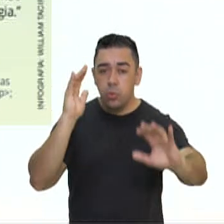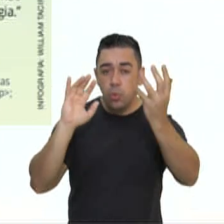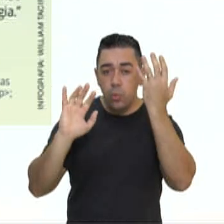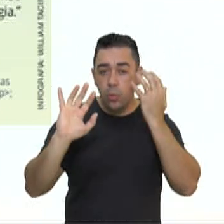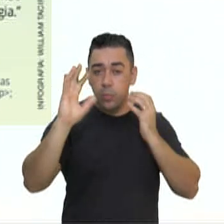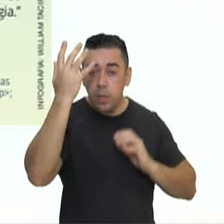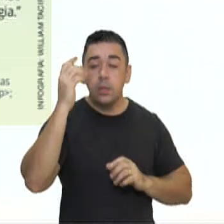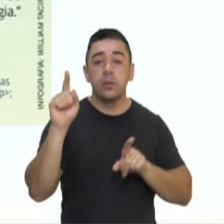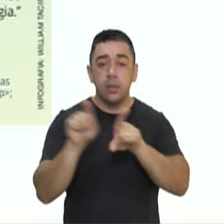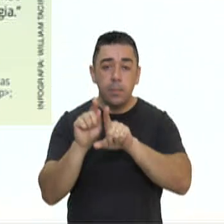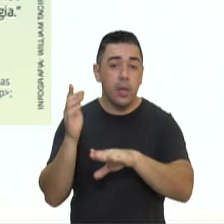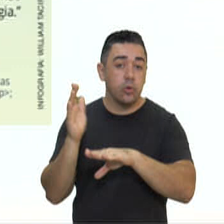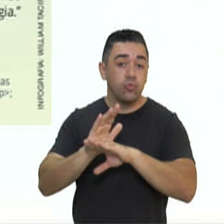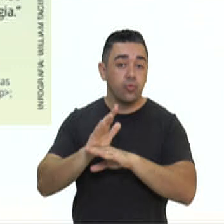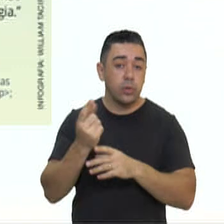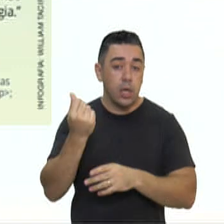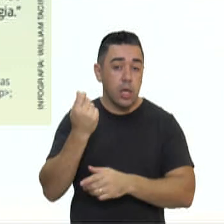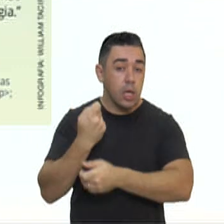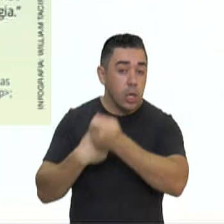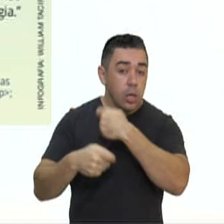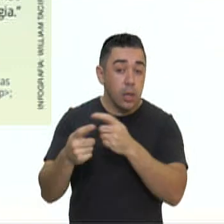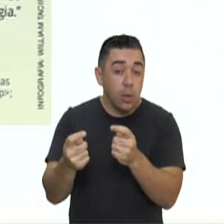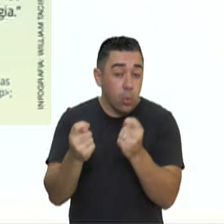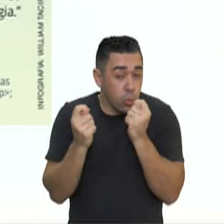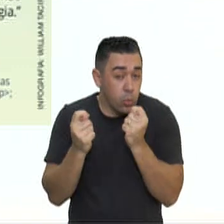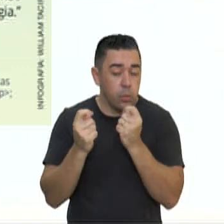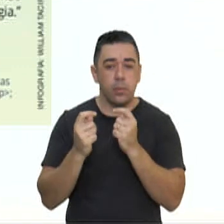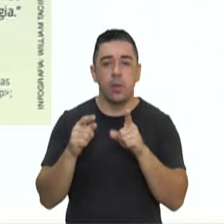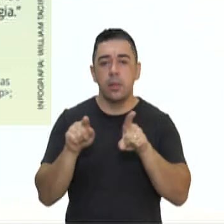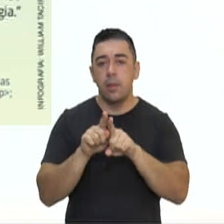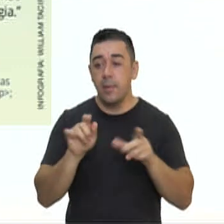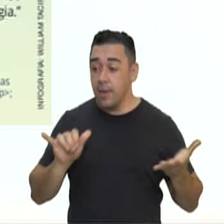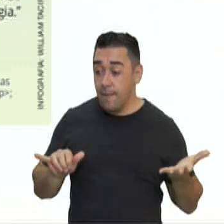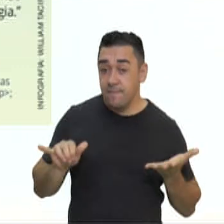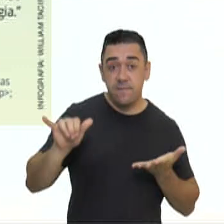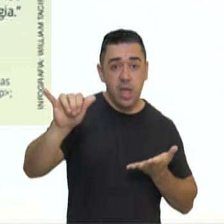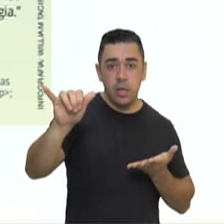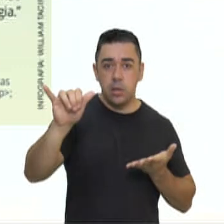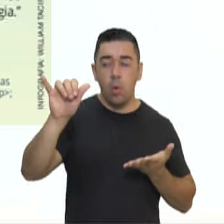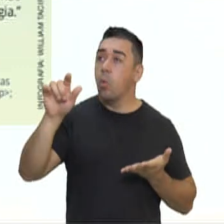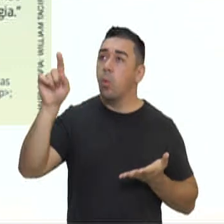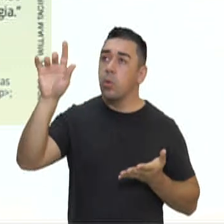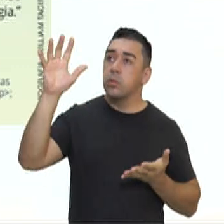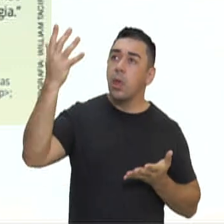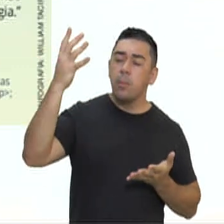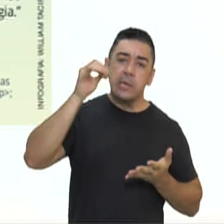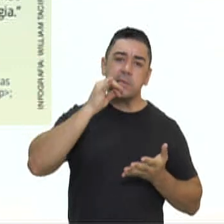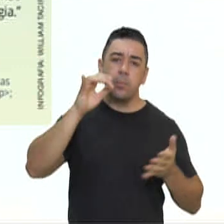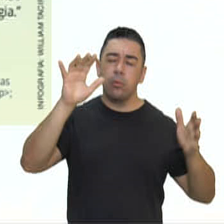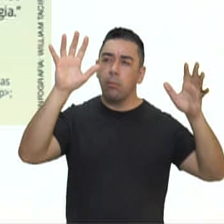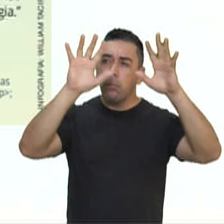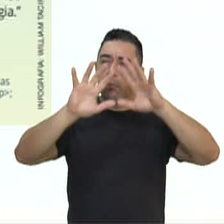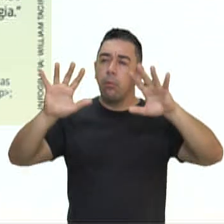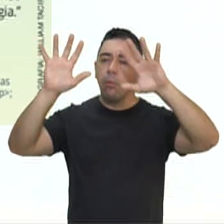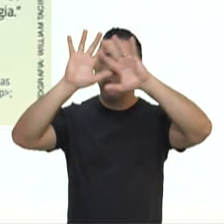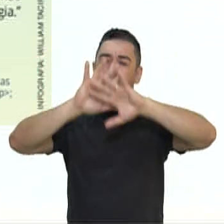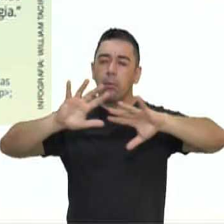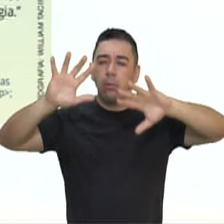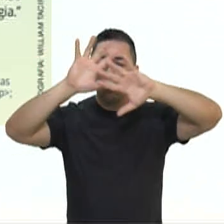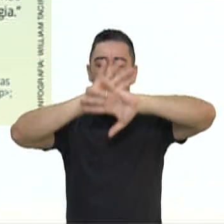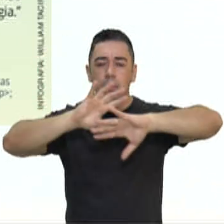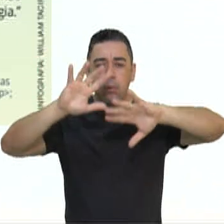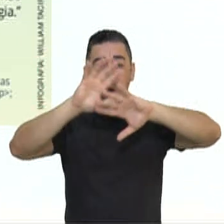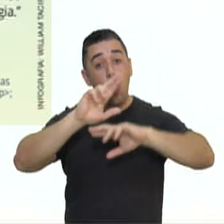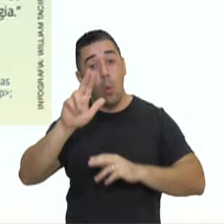para a economia. Para a aviação, o tempo é fundamental. Um nevoeiro em um aeroporto ou uma chuva